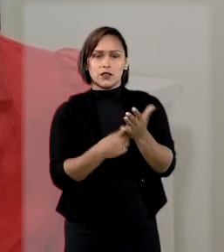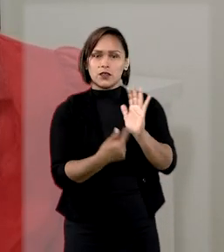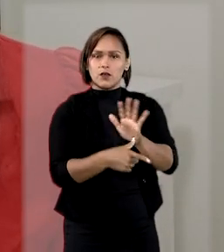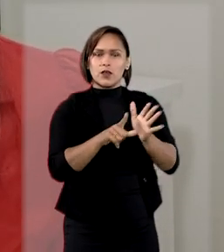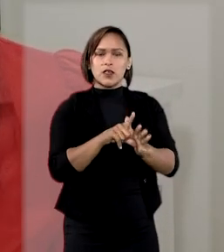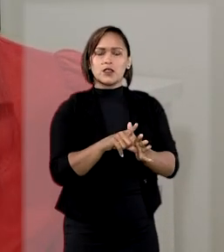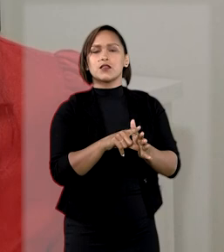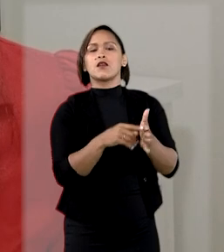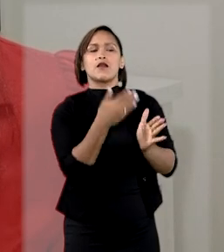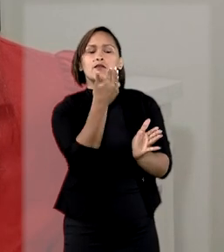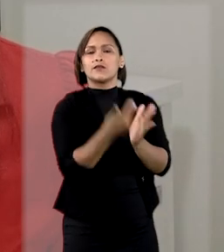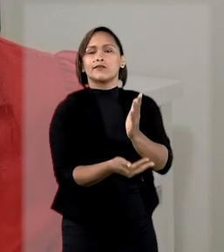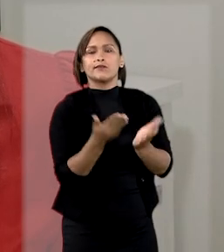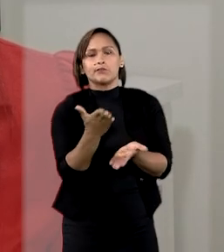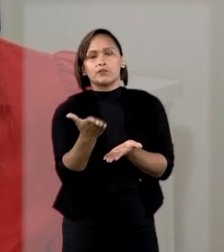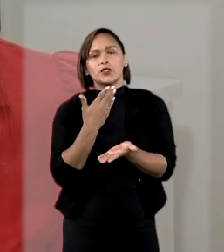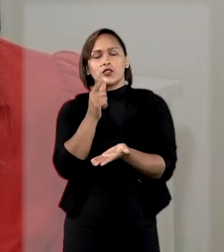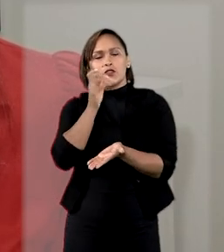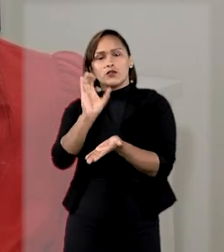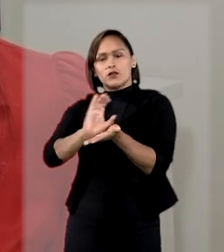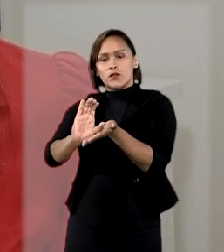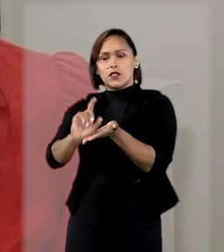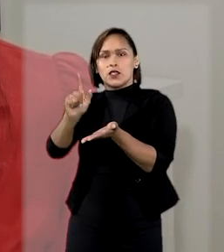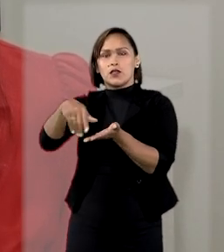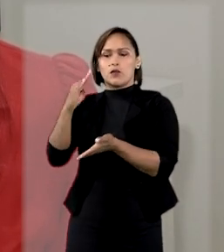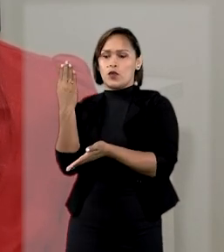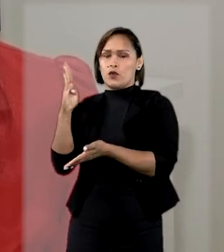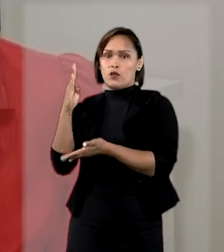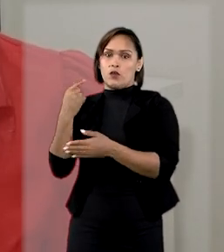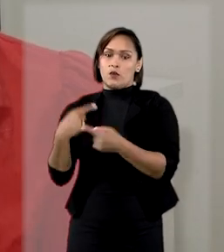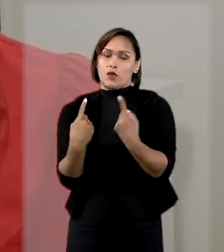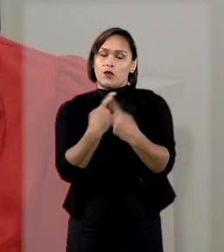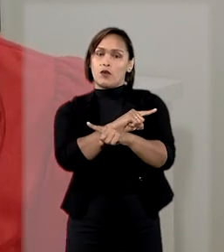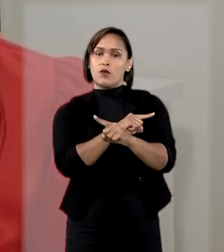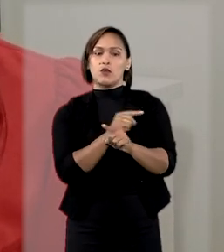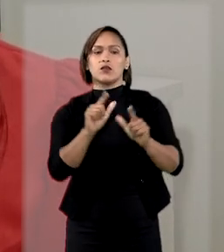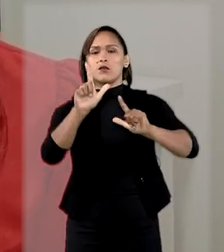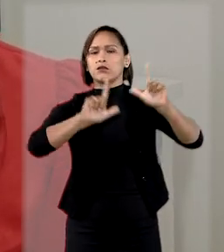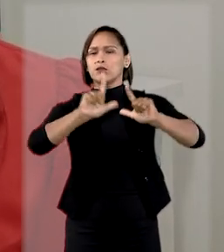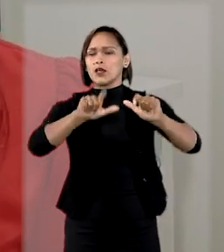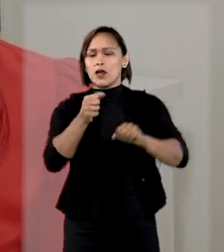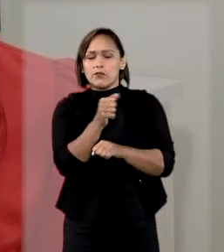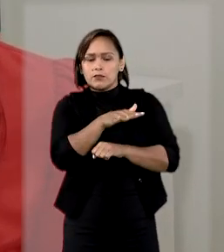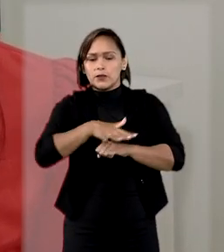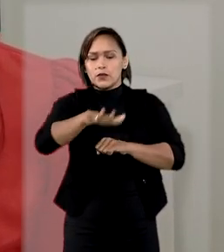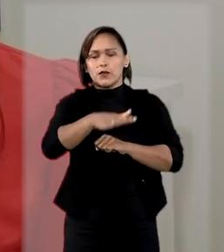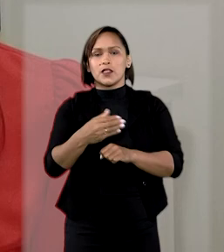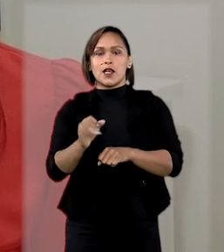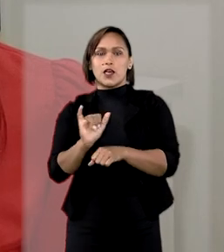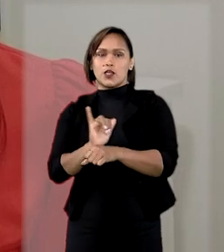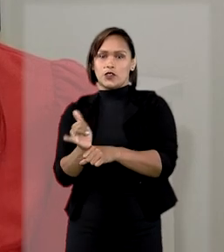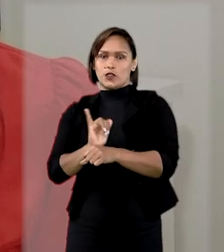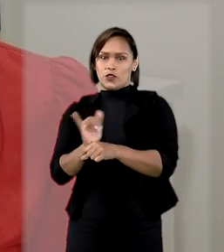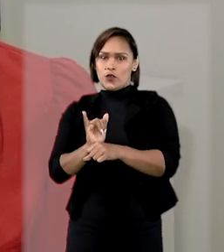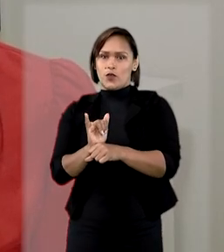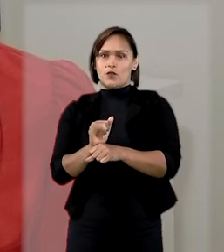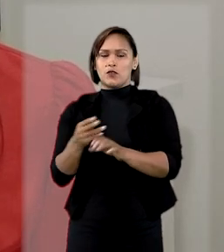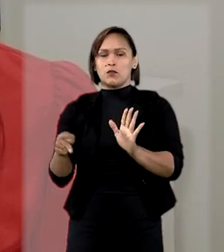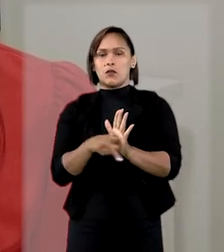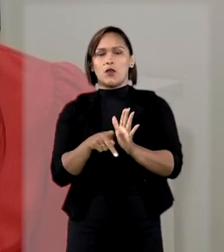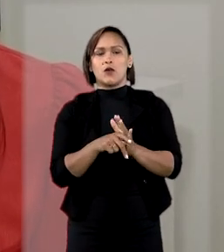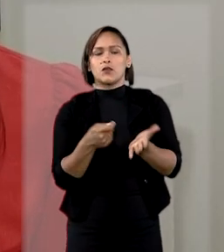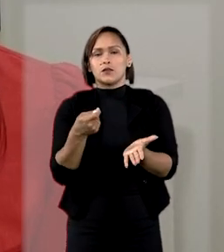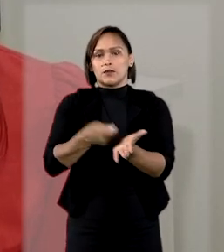Janeiro, que negou o pedido de indenização feito pela entidade desportiva contra a produtora pela publicação de um vídeo